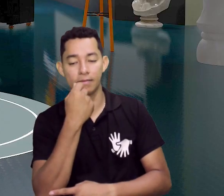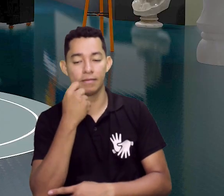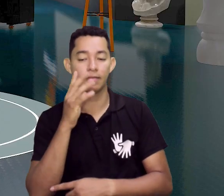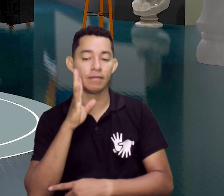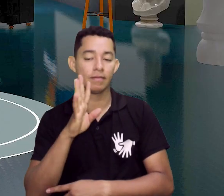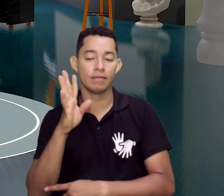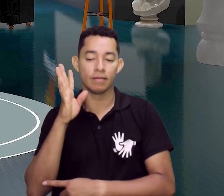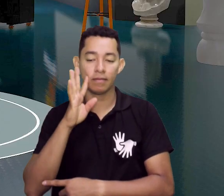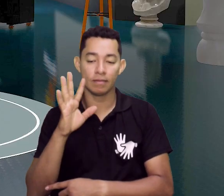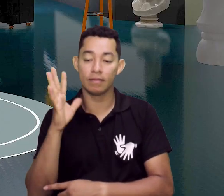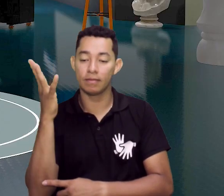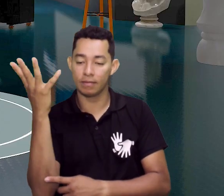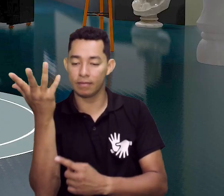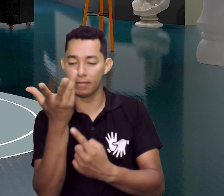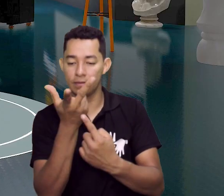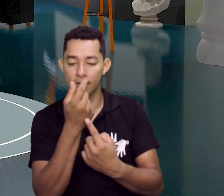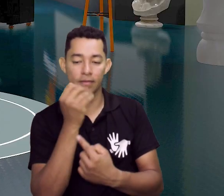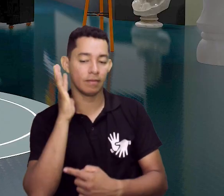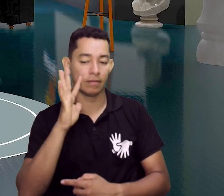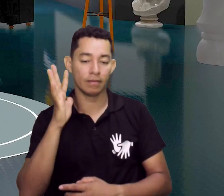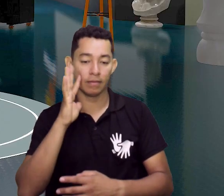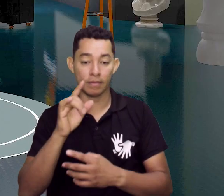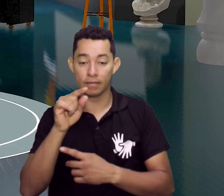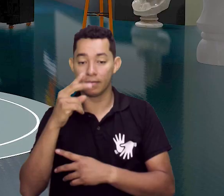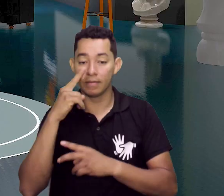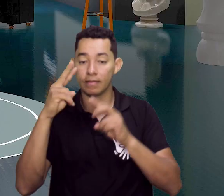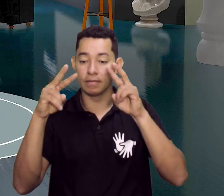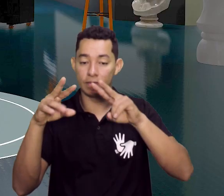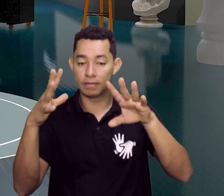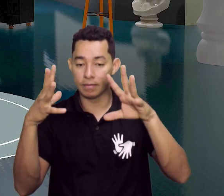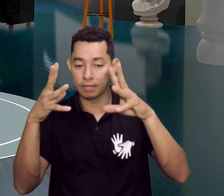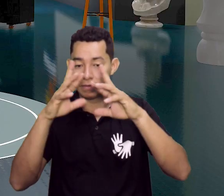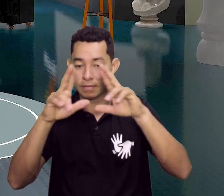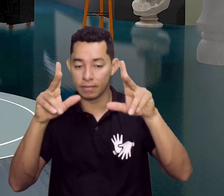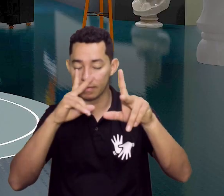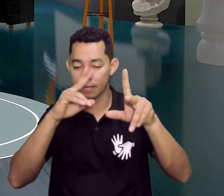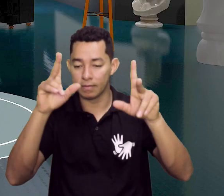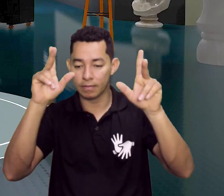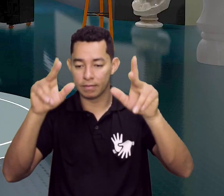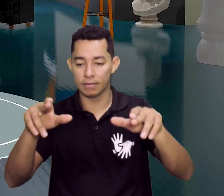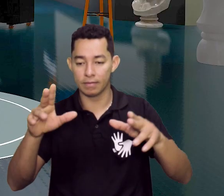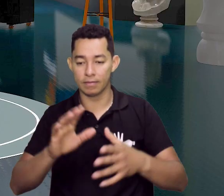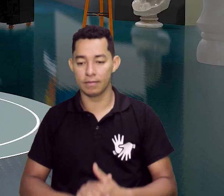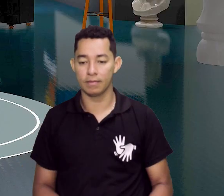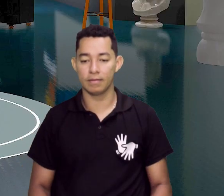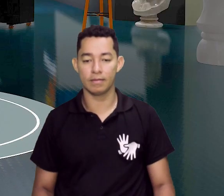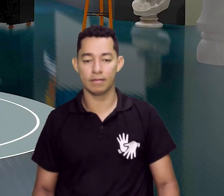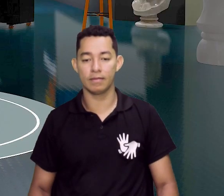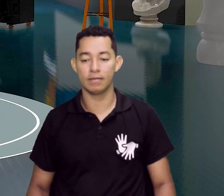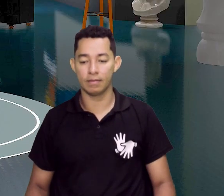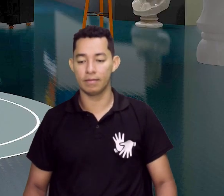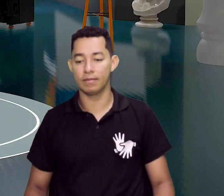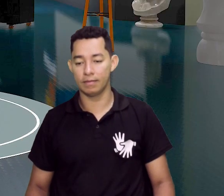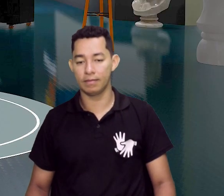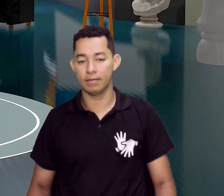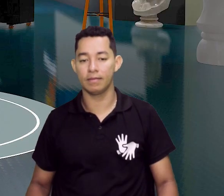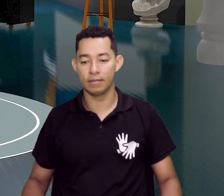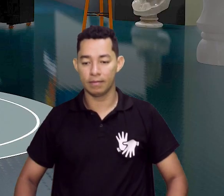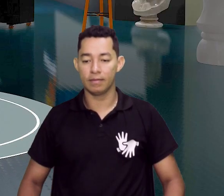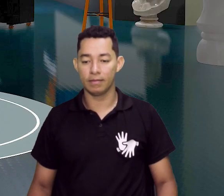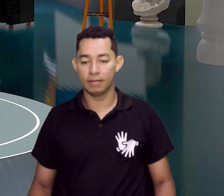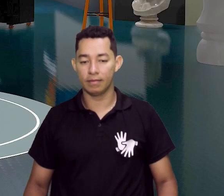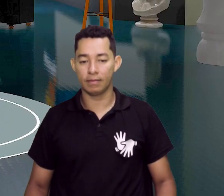Arte é tão legal, arte é tão legal, você vê diferente o que parece igual.